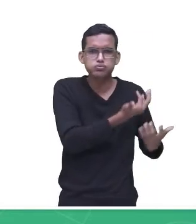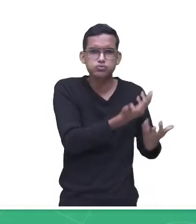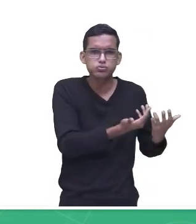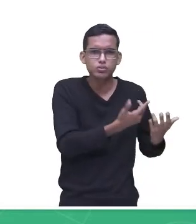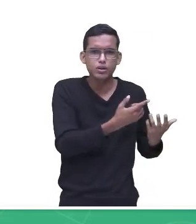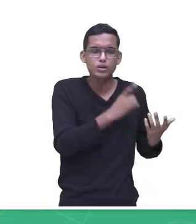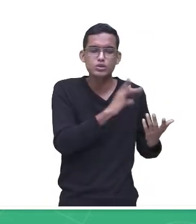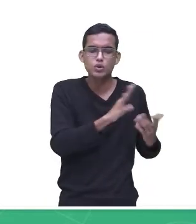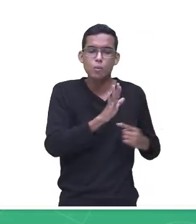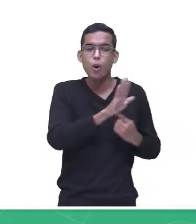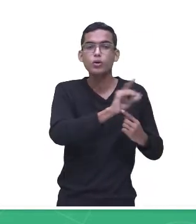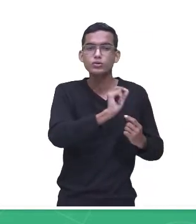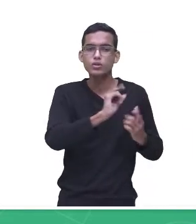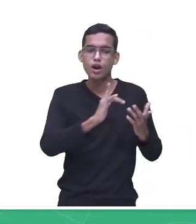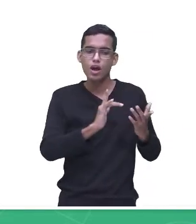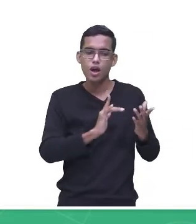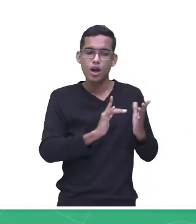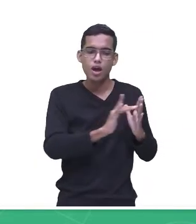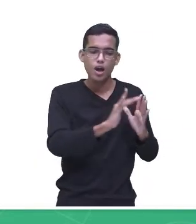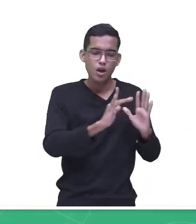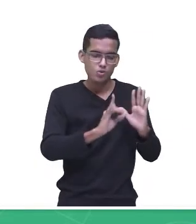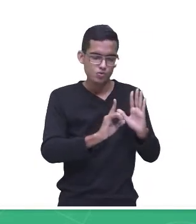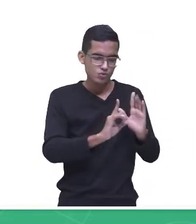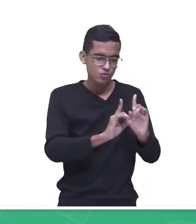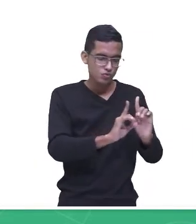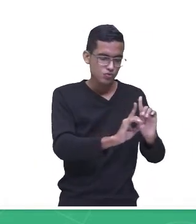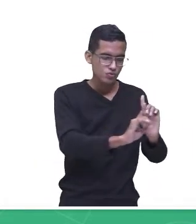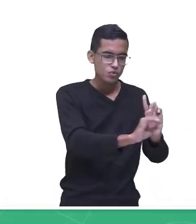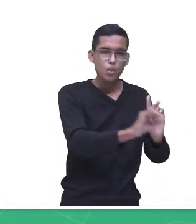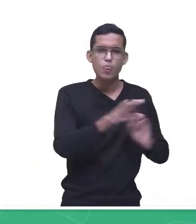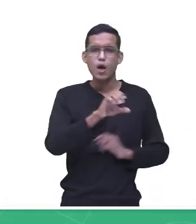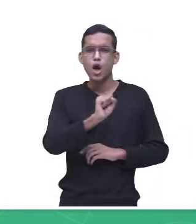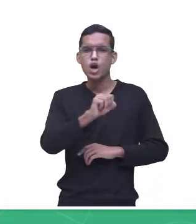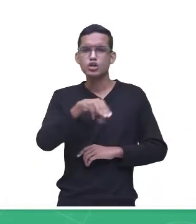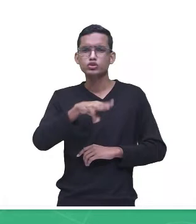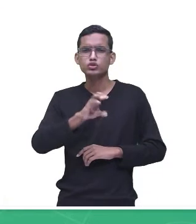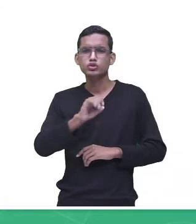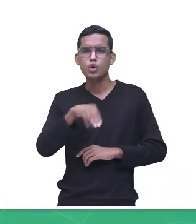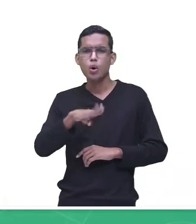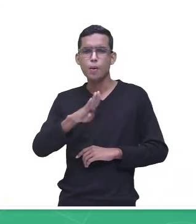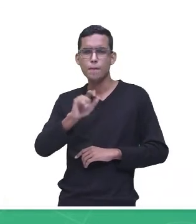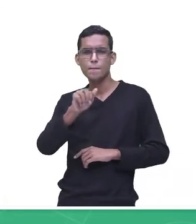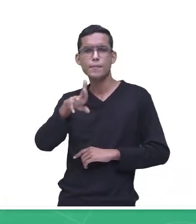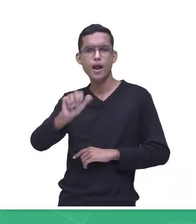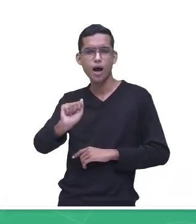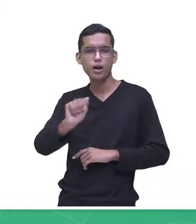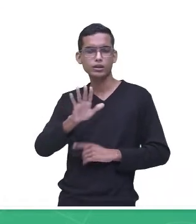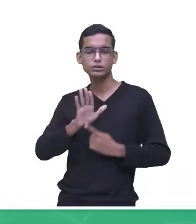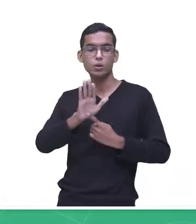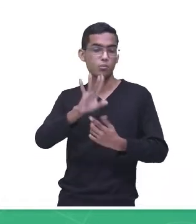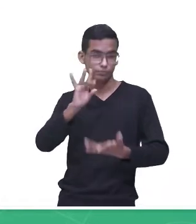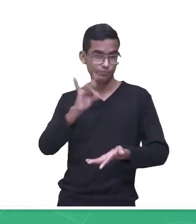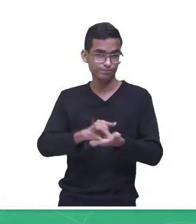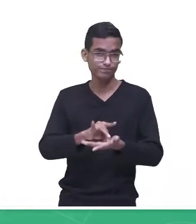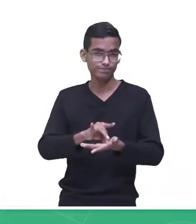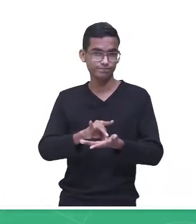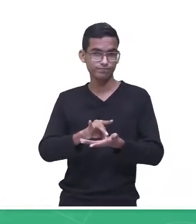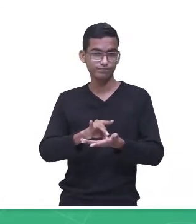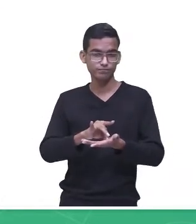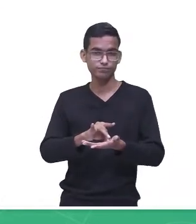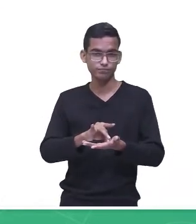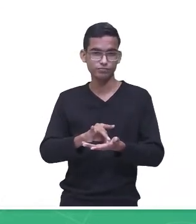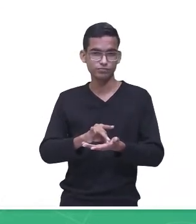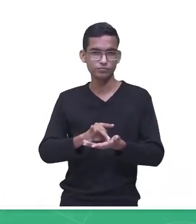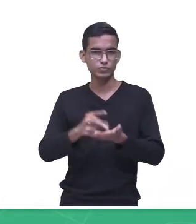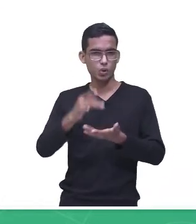daquilo que é a verdade. Então, existem os prisioneiros, que são homens comuns, que estão na escuridão da caverna,